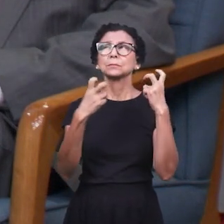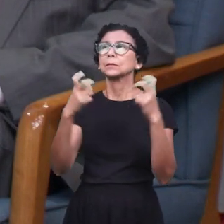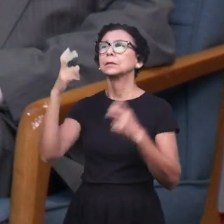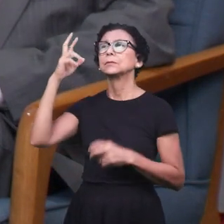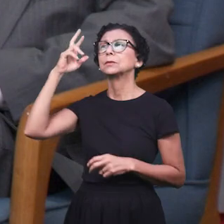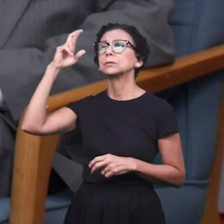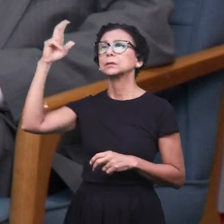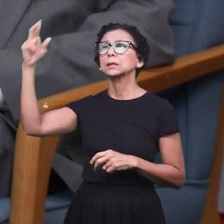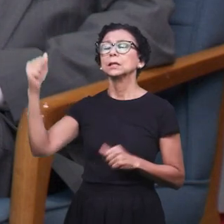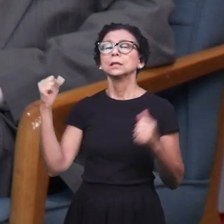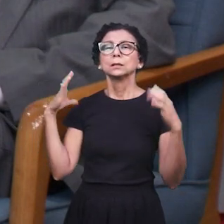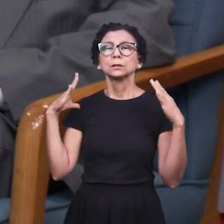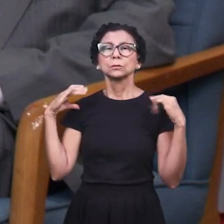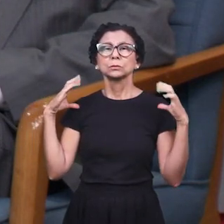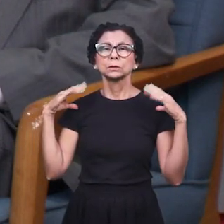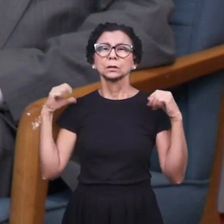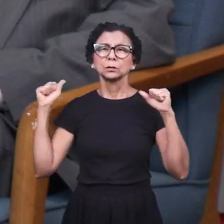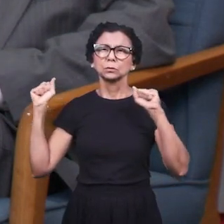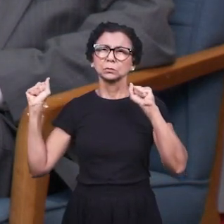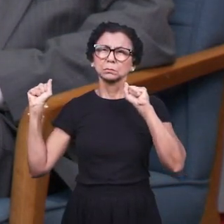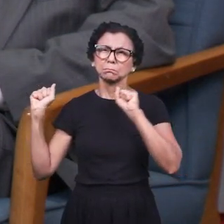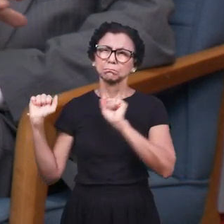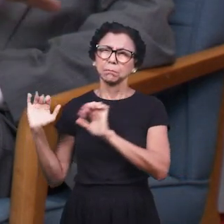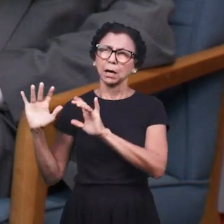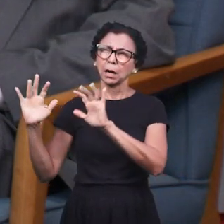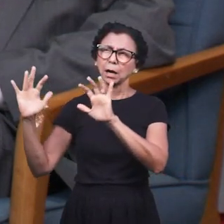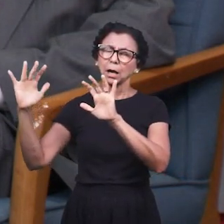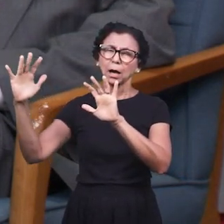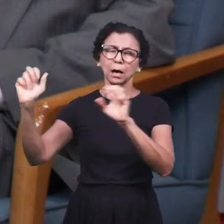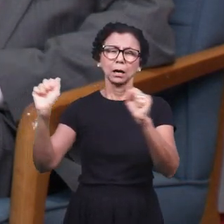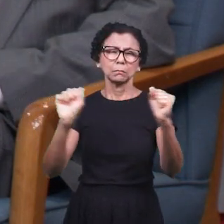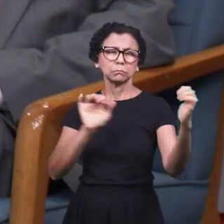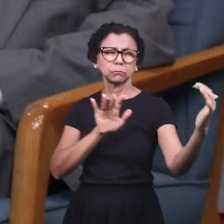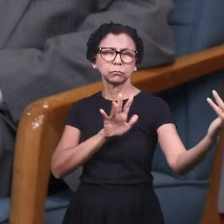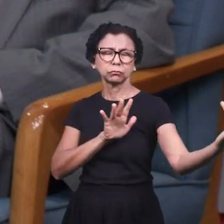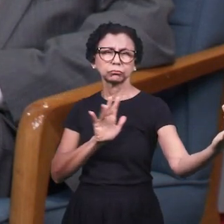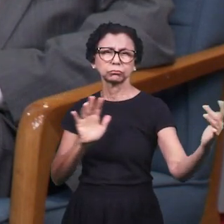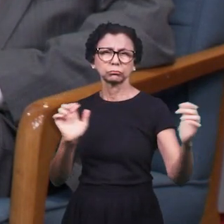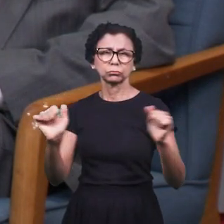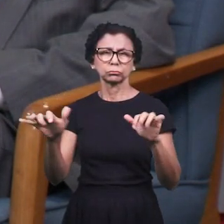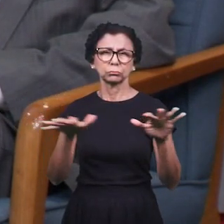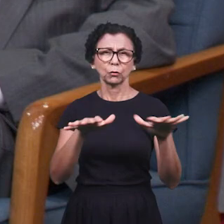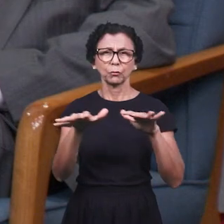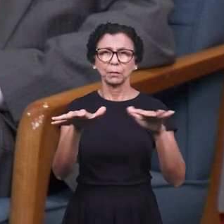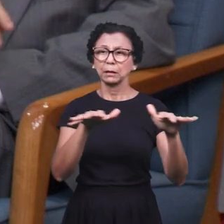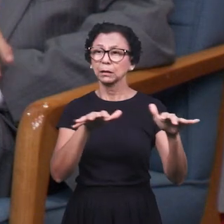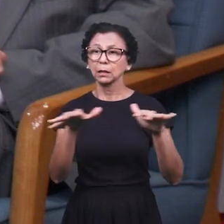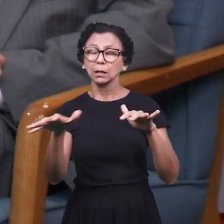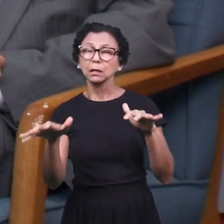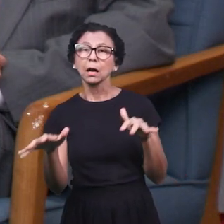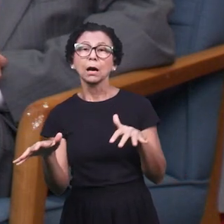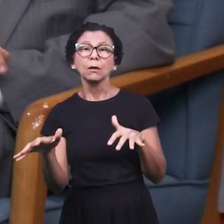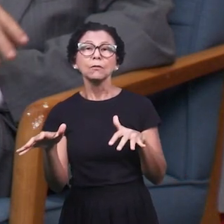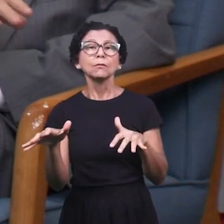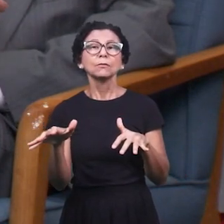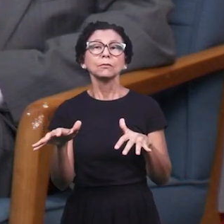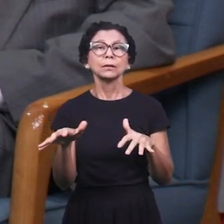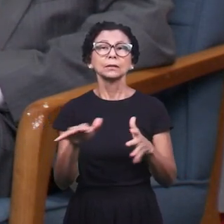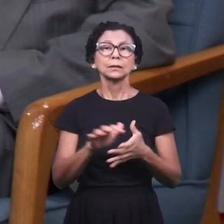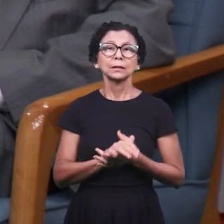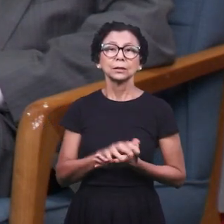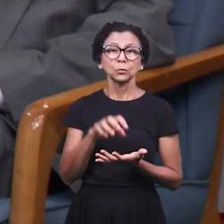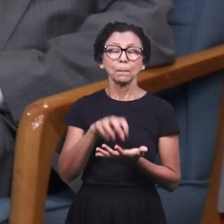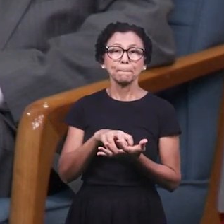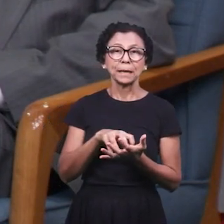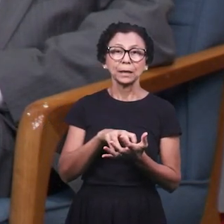os anjos sobrevoavam e se movimentavam no meio do